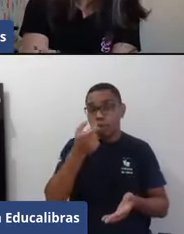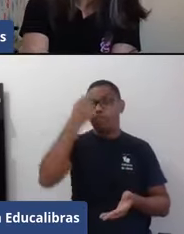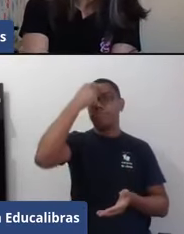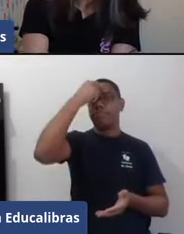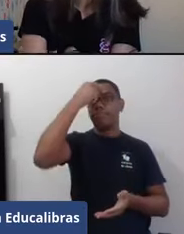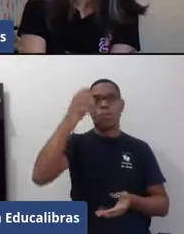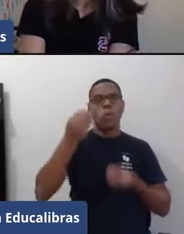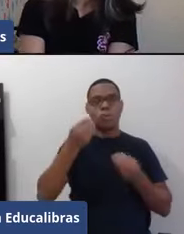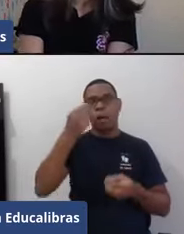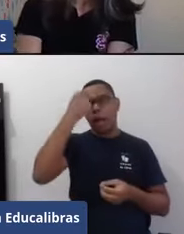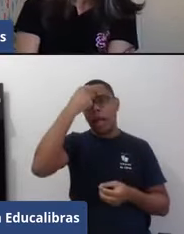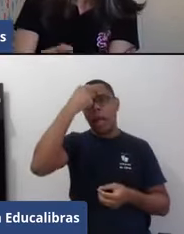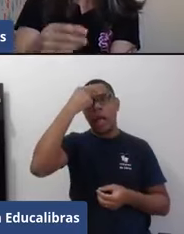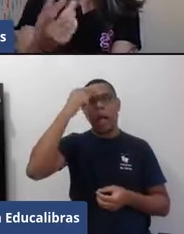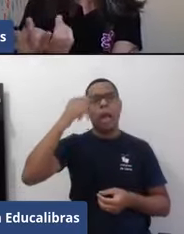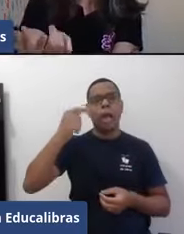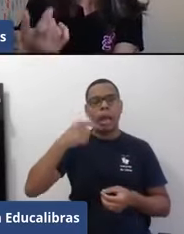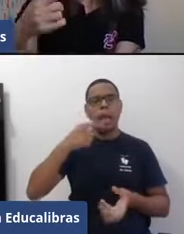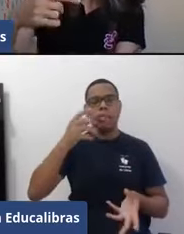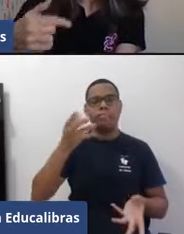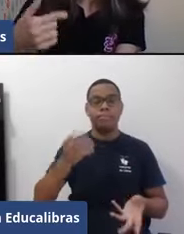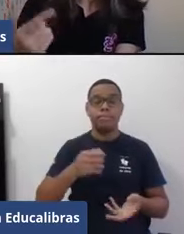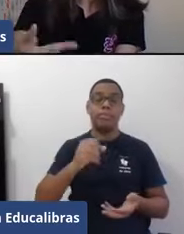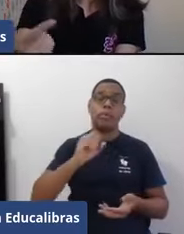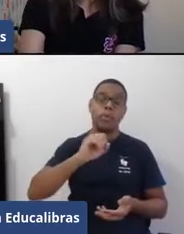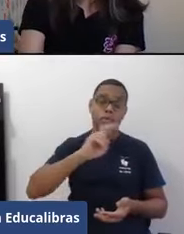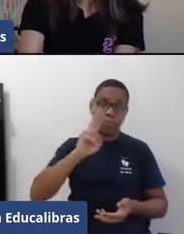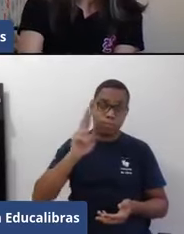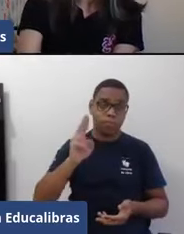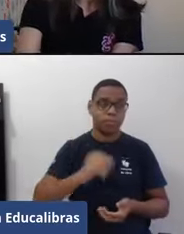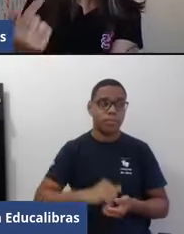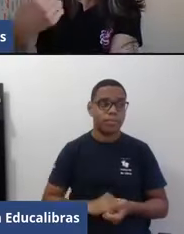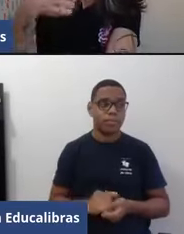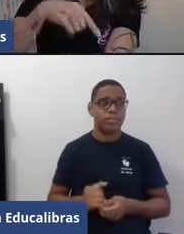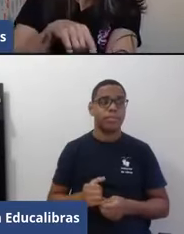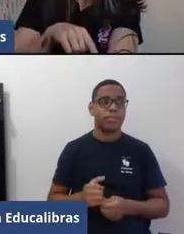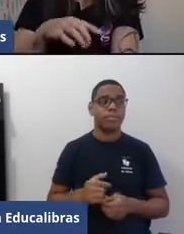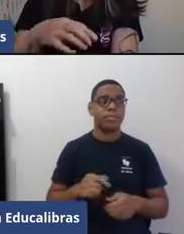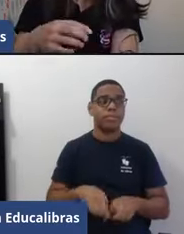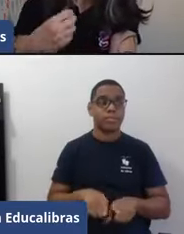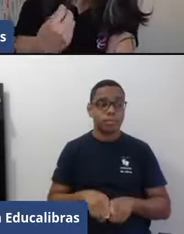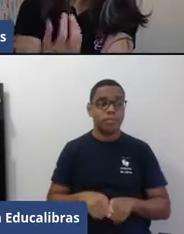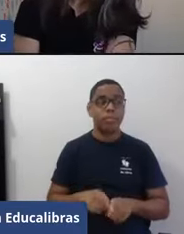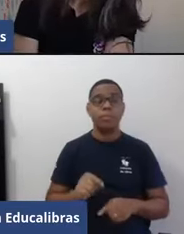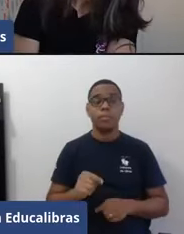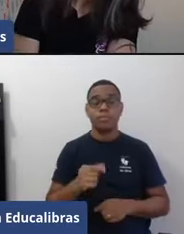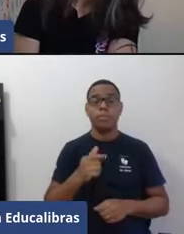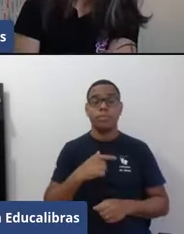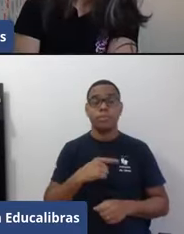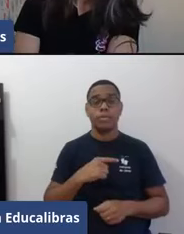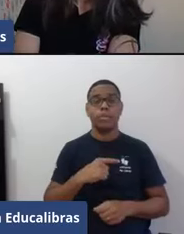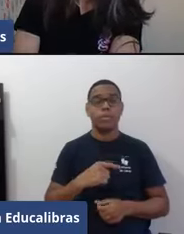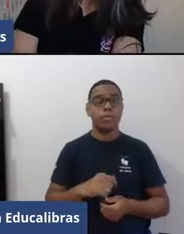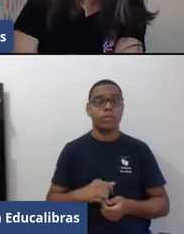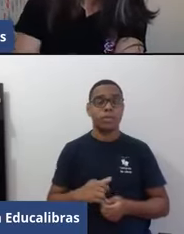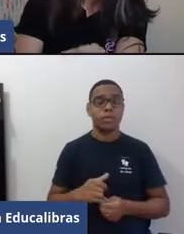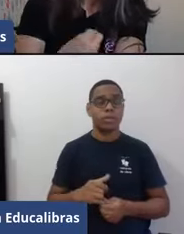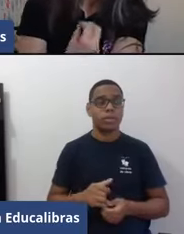consciência que ele está realizando. Ou até mesmo que eu poderia fazer e não faço ainda. Em relação ao espaço...